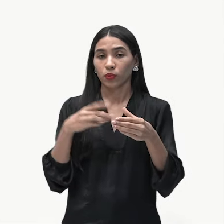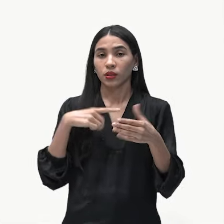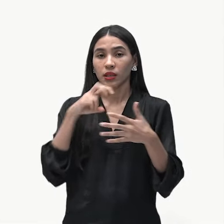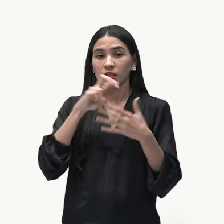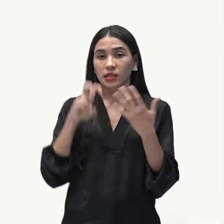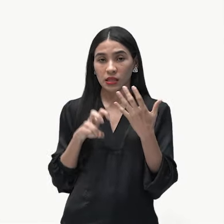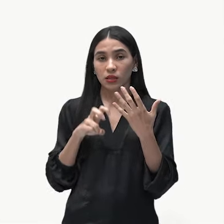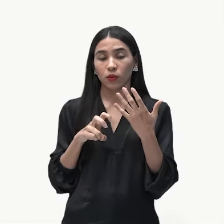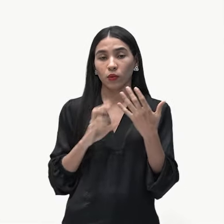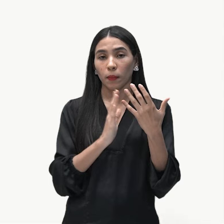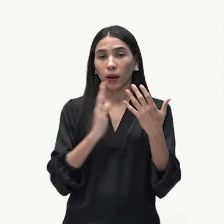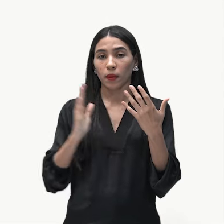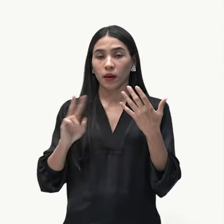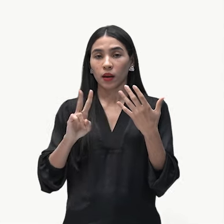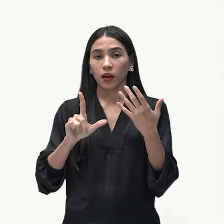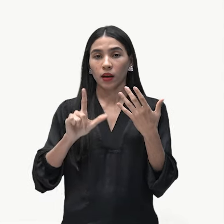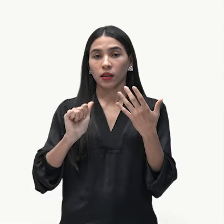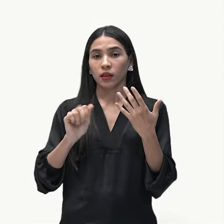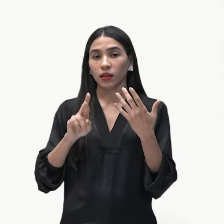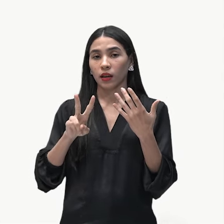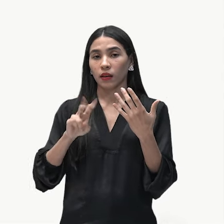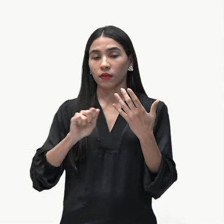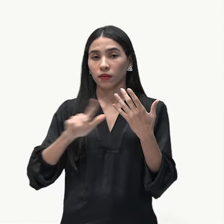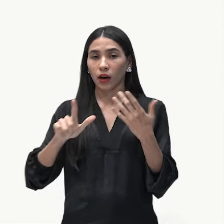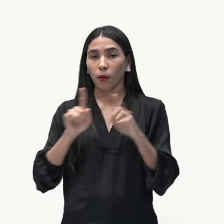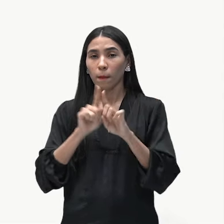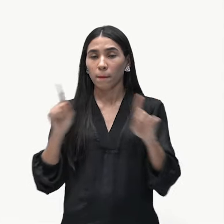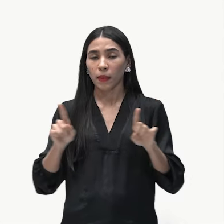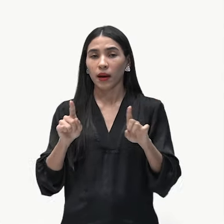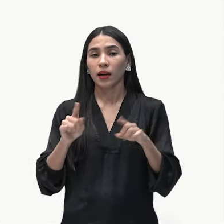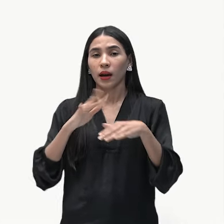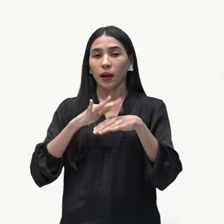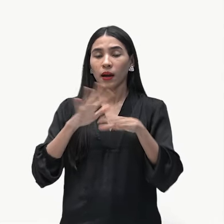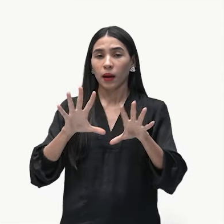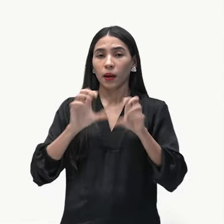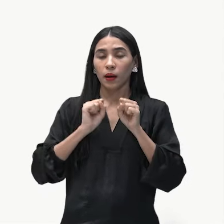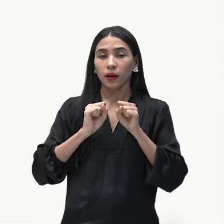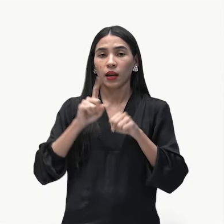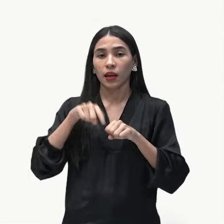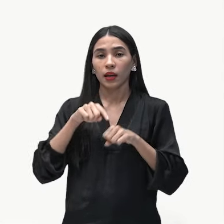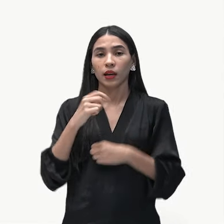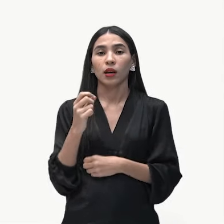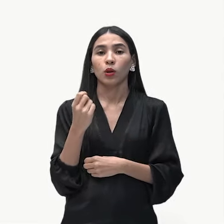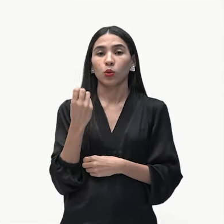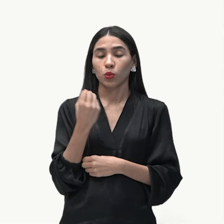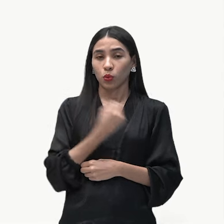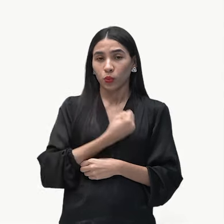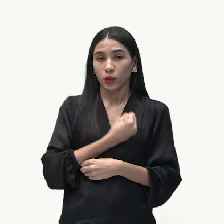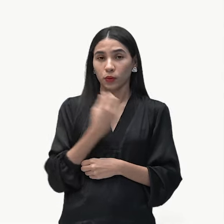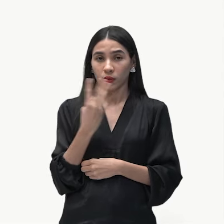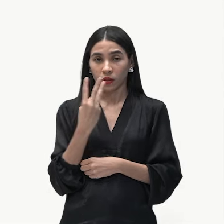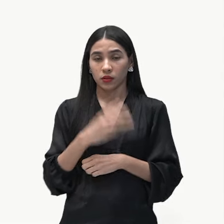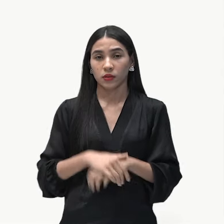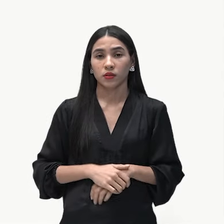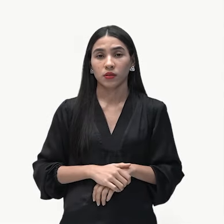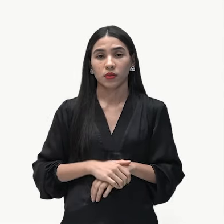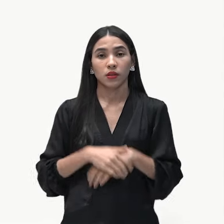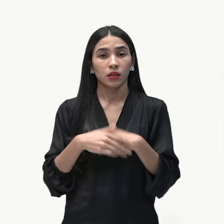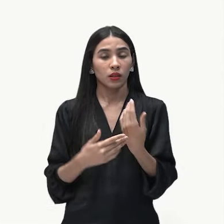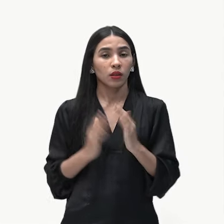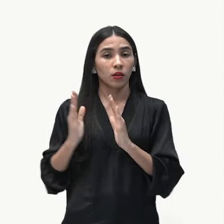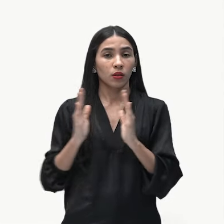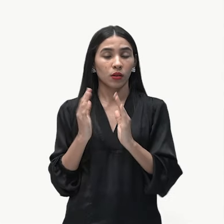fases larvais. Só que a fase que é infectante é a fase larval de número 3. Então, quando ela está